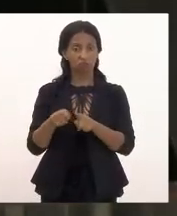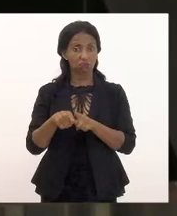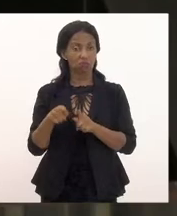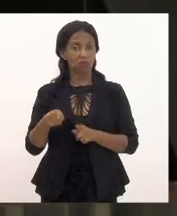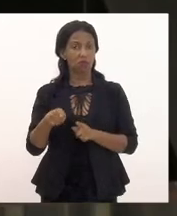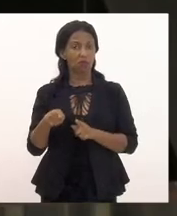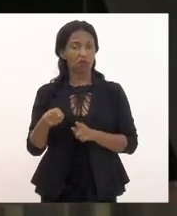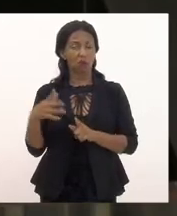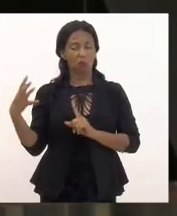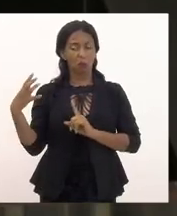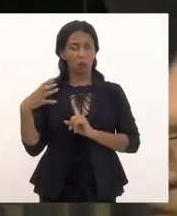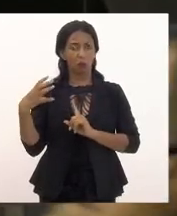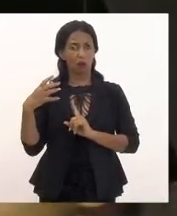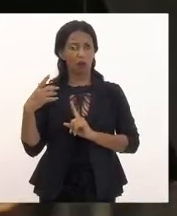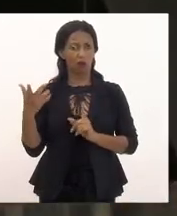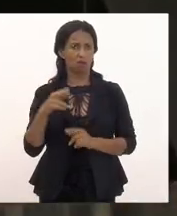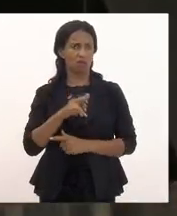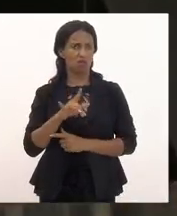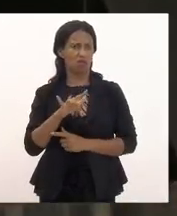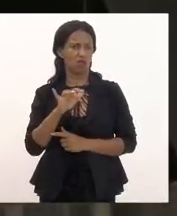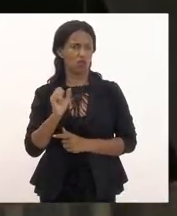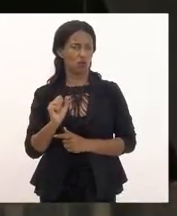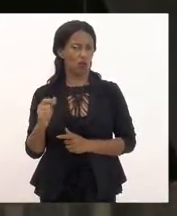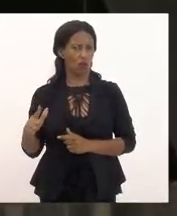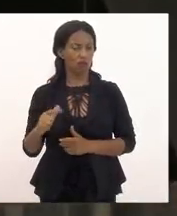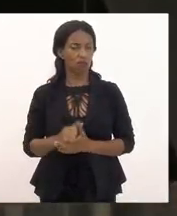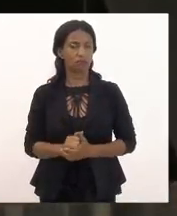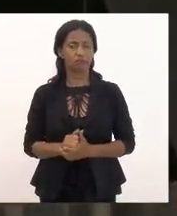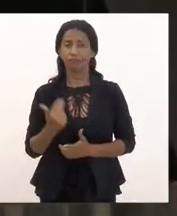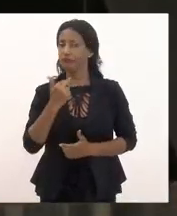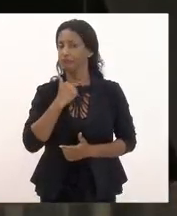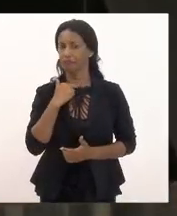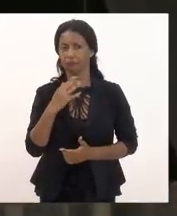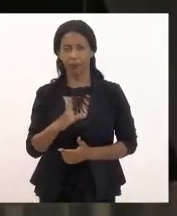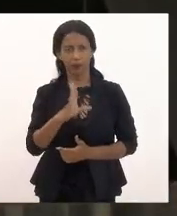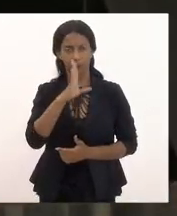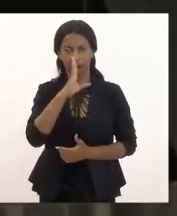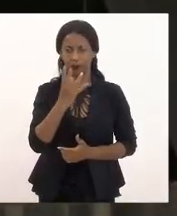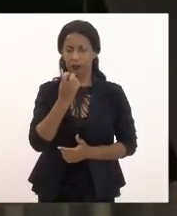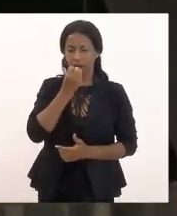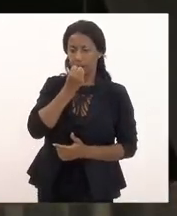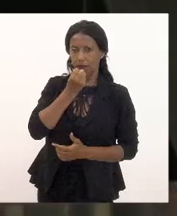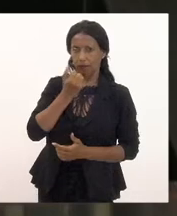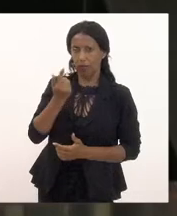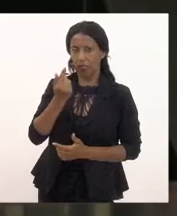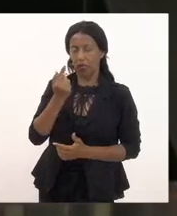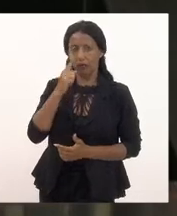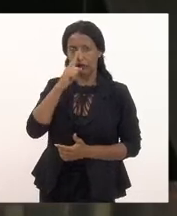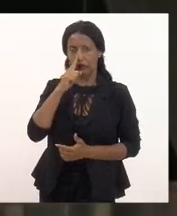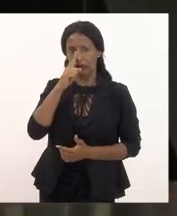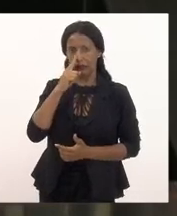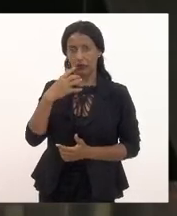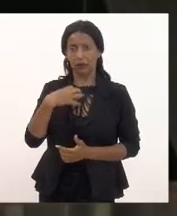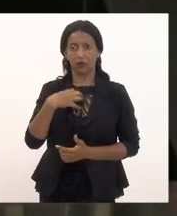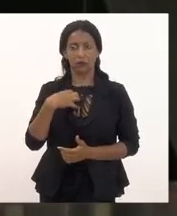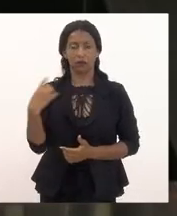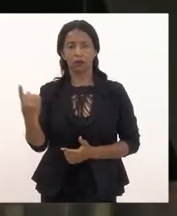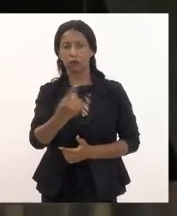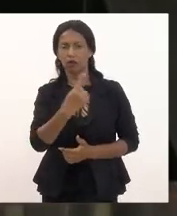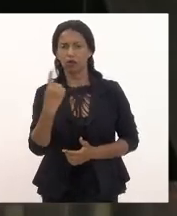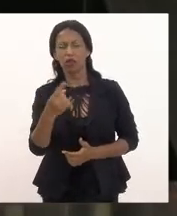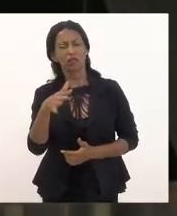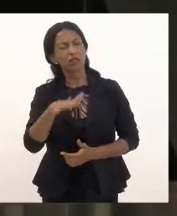importunação sexual. Não podemos nos silenciar e arriscar, pessoal, que